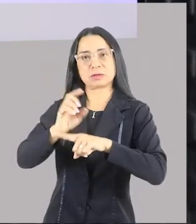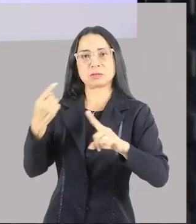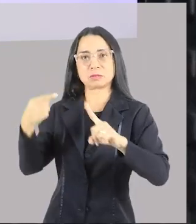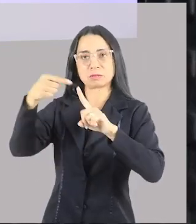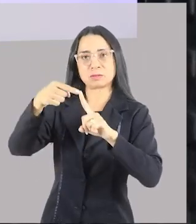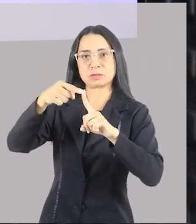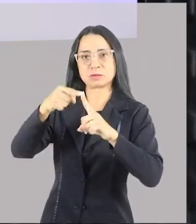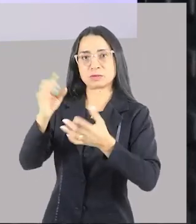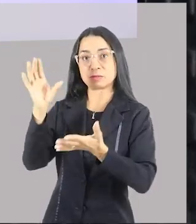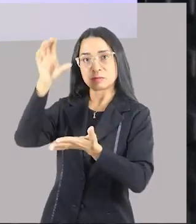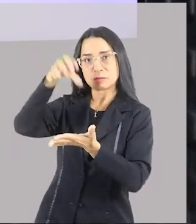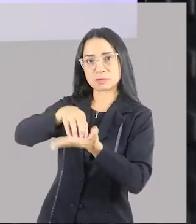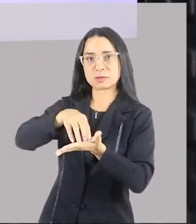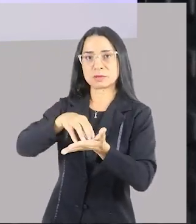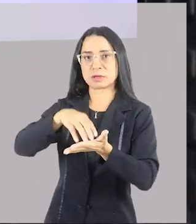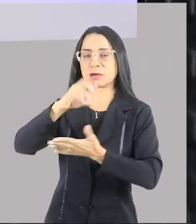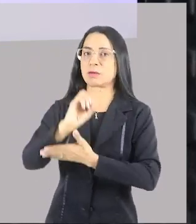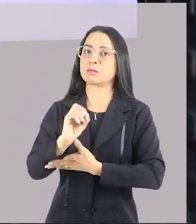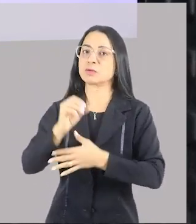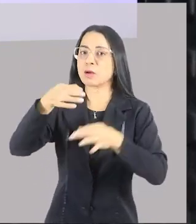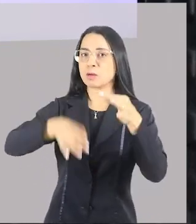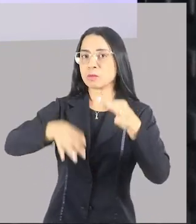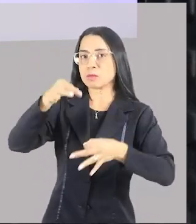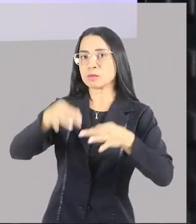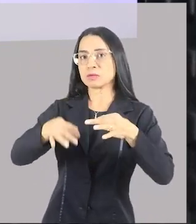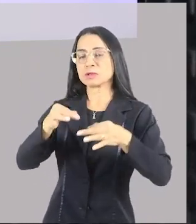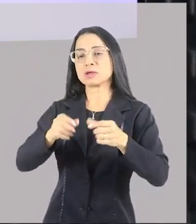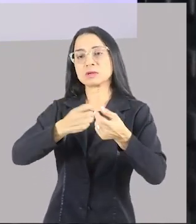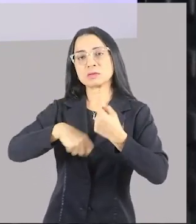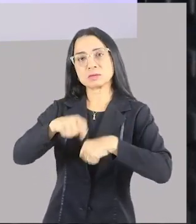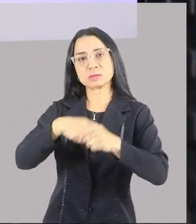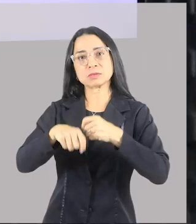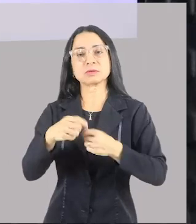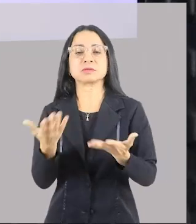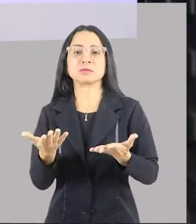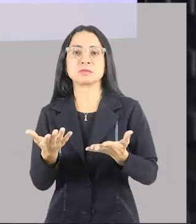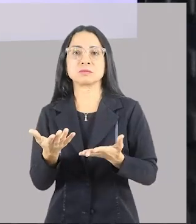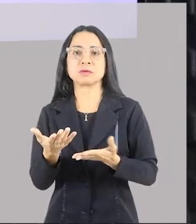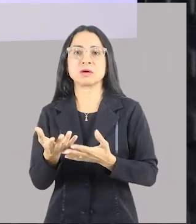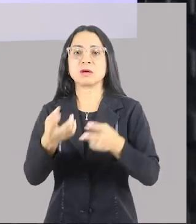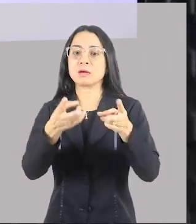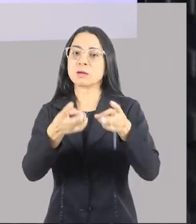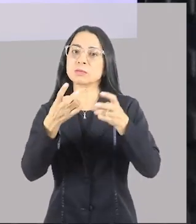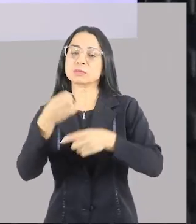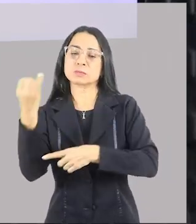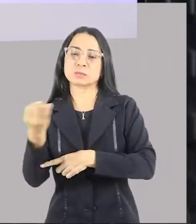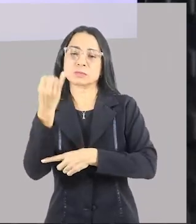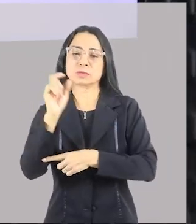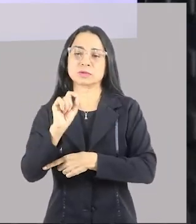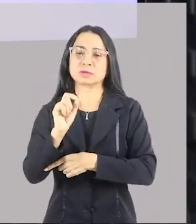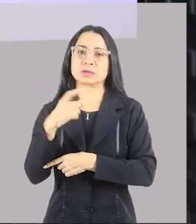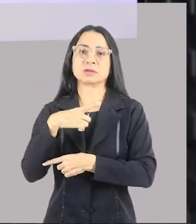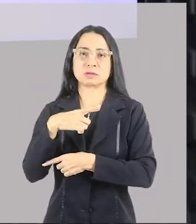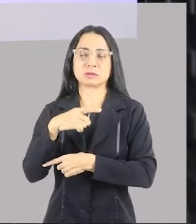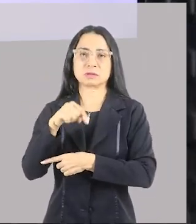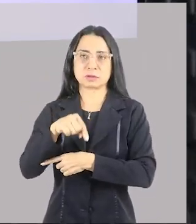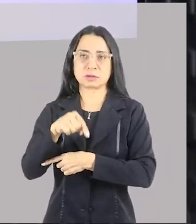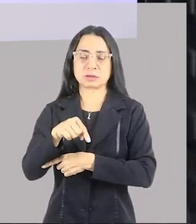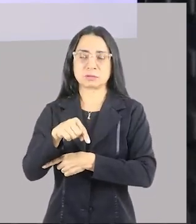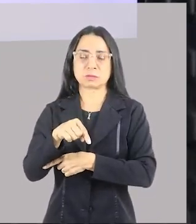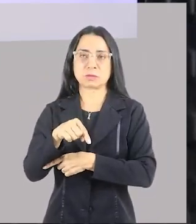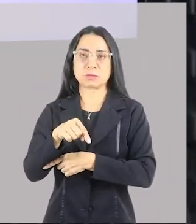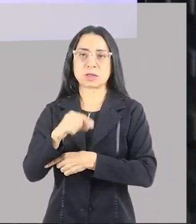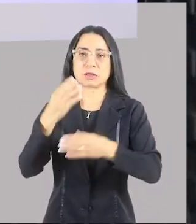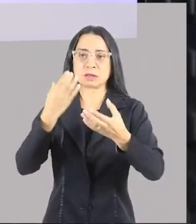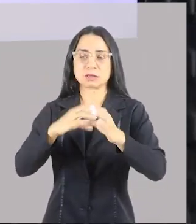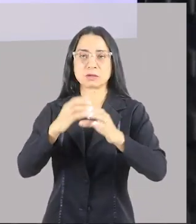objetivo central do direito administrativo. Uma observação importante para nós analisarmos é que aqui, no caso desse concurso,